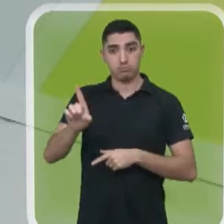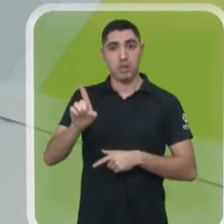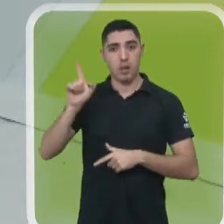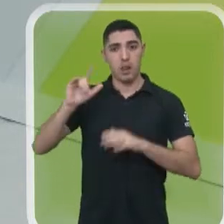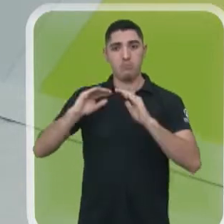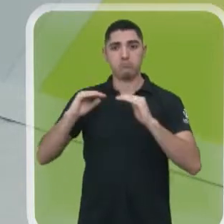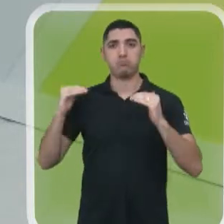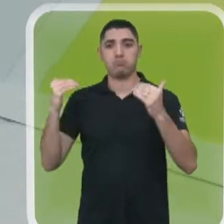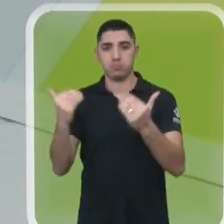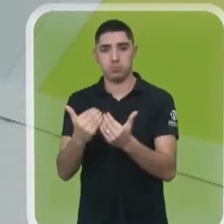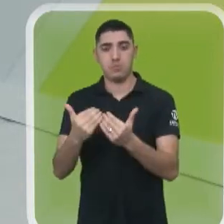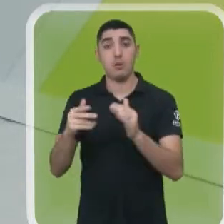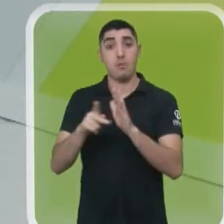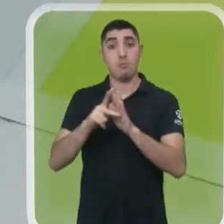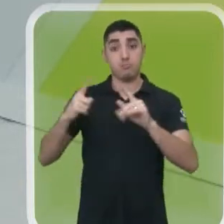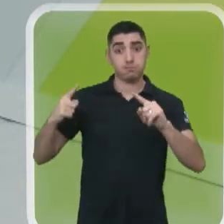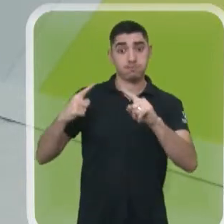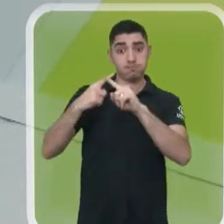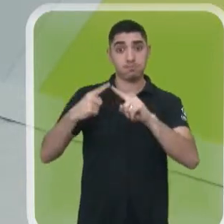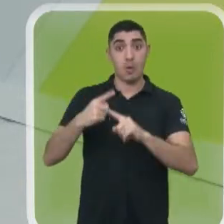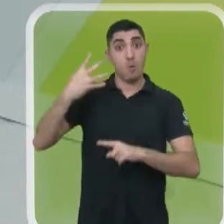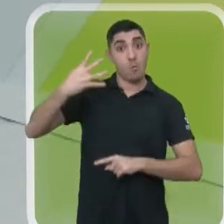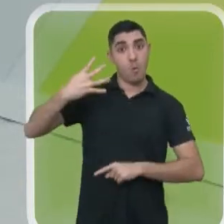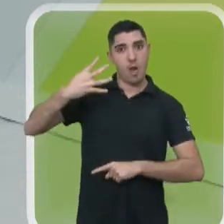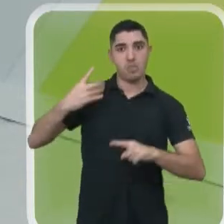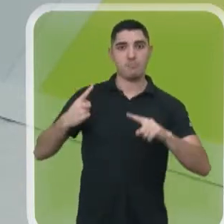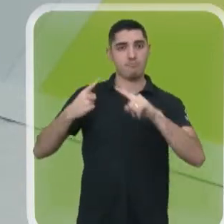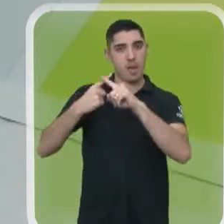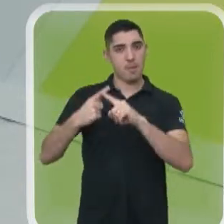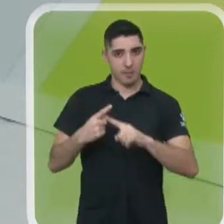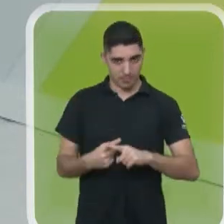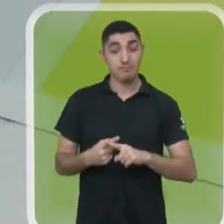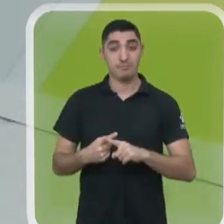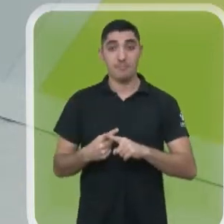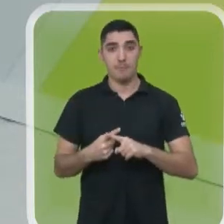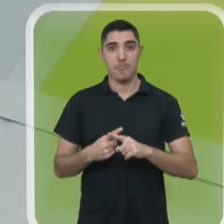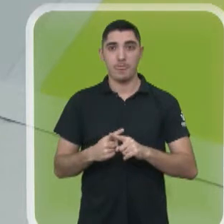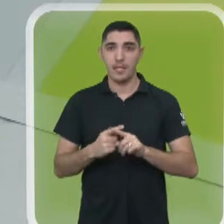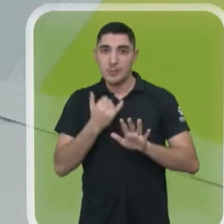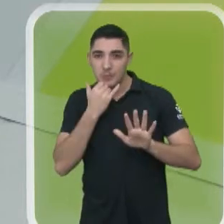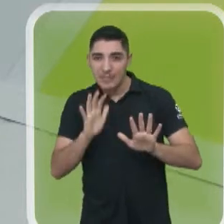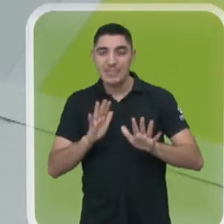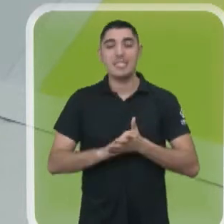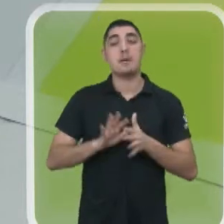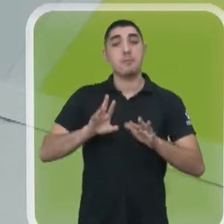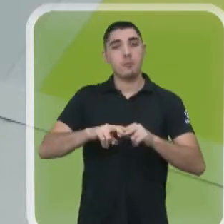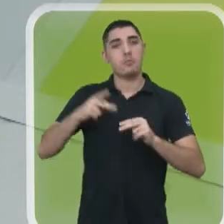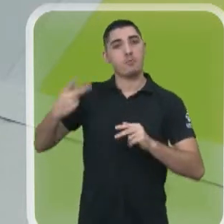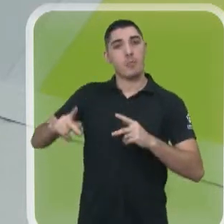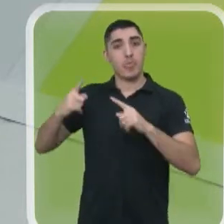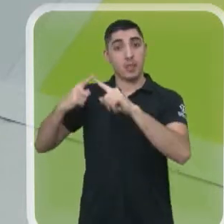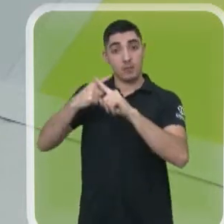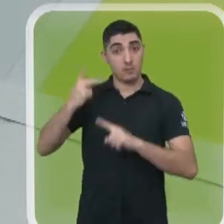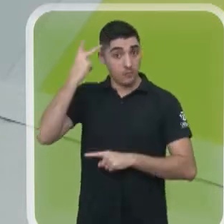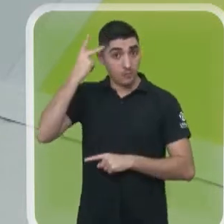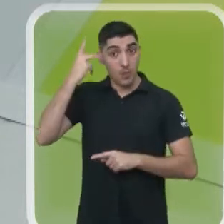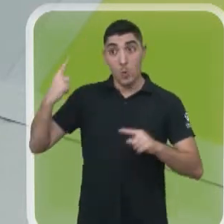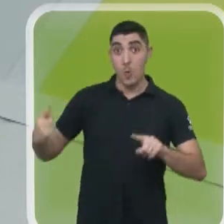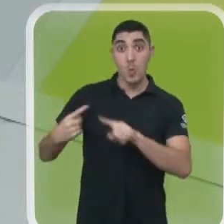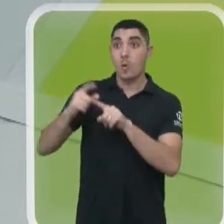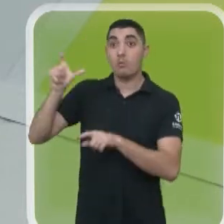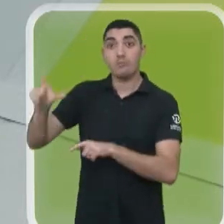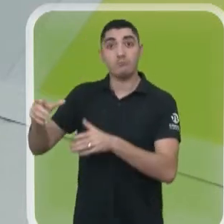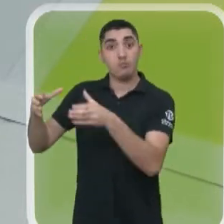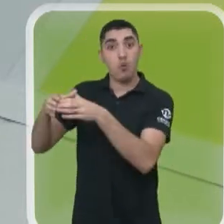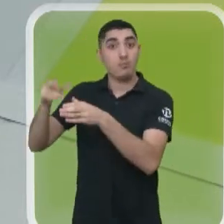partida de fase de classificação na quarta partida da fase de classificação desculpa pelo Campeonato Paulista o time recebeu o São Paulo